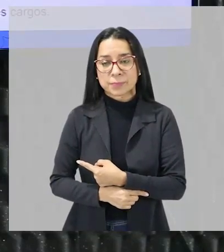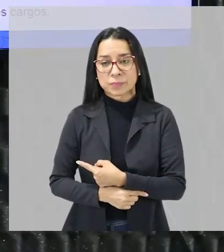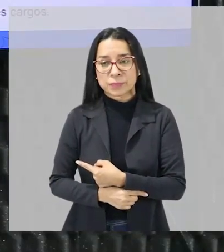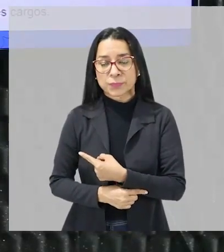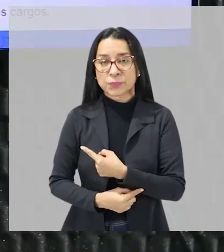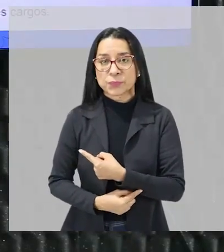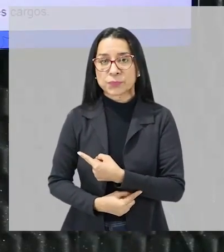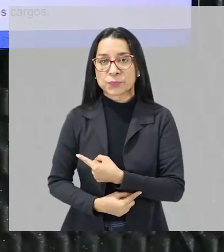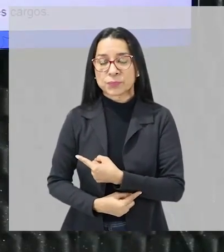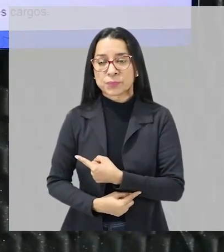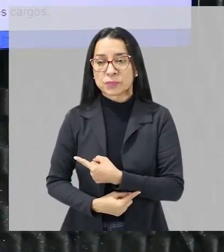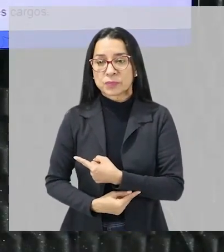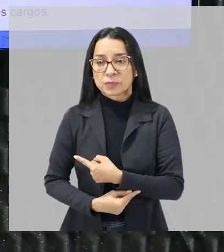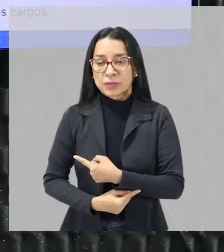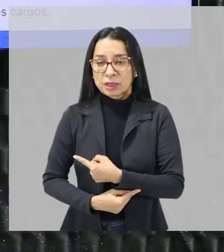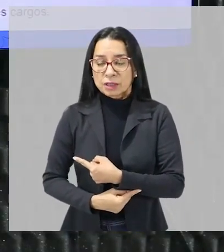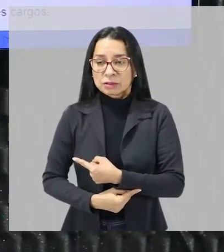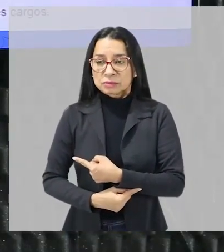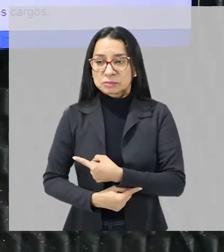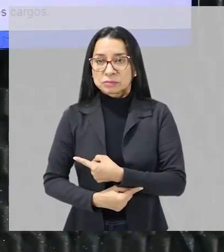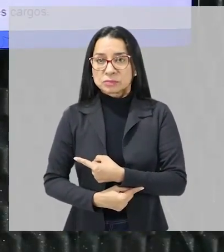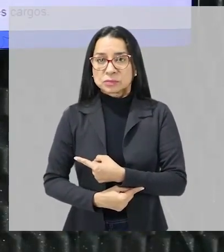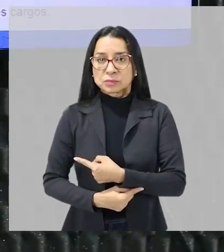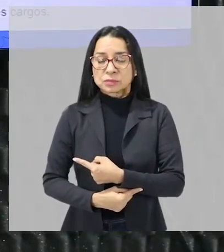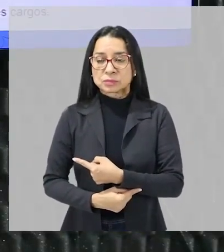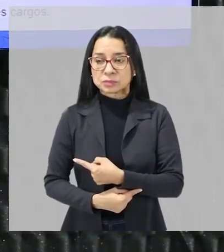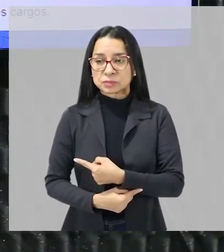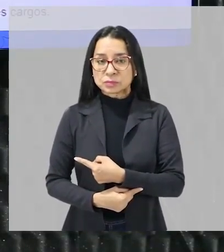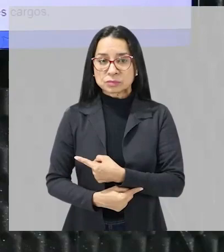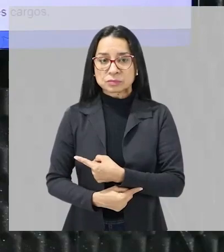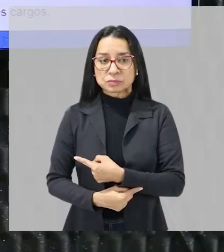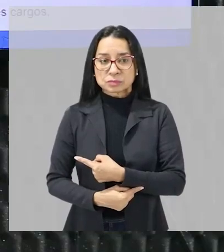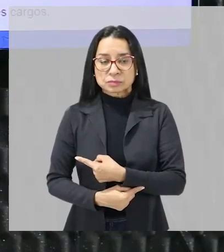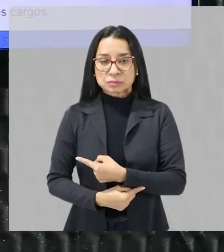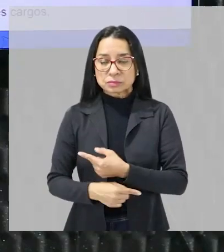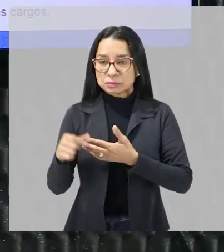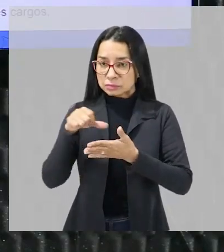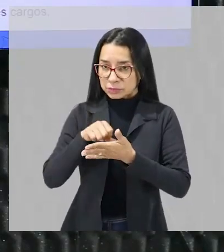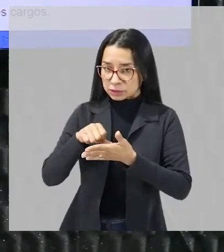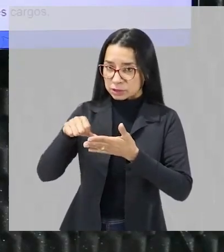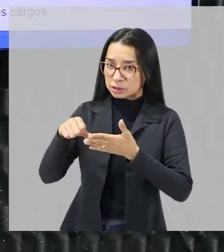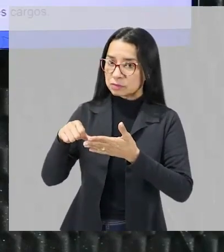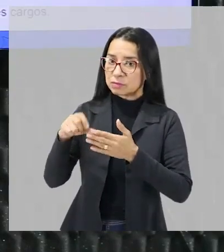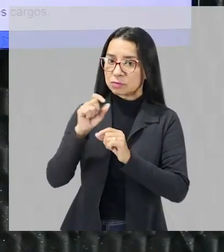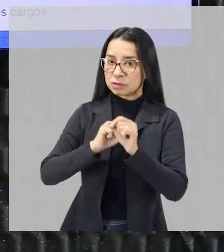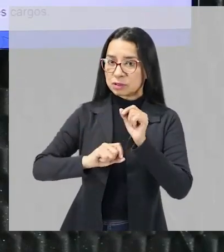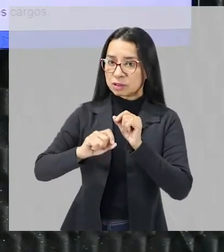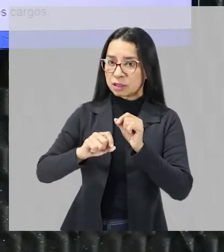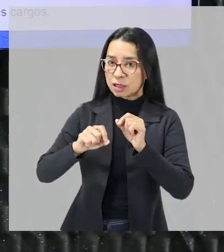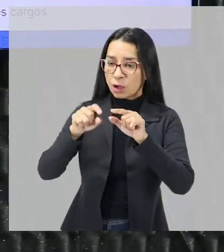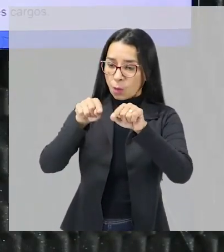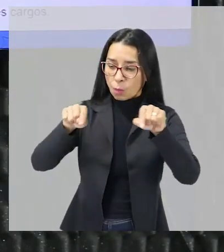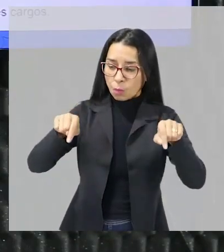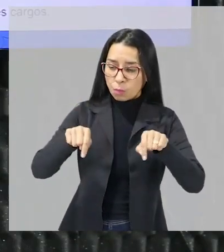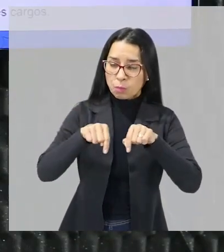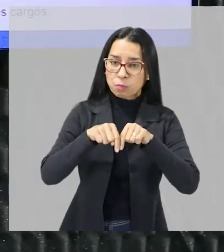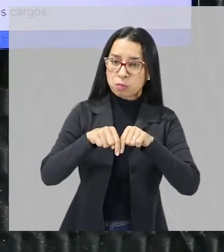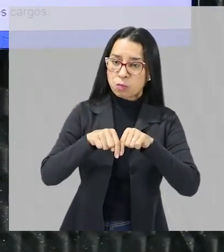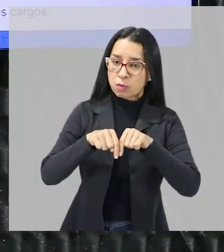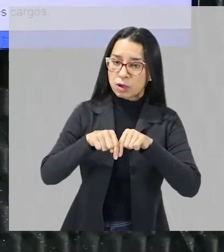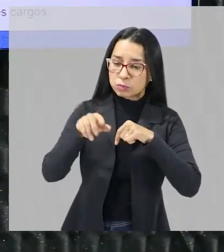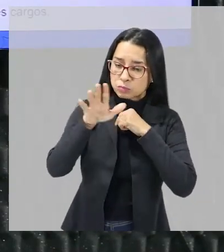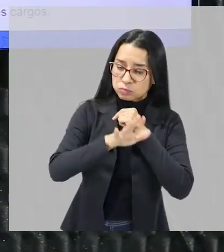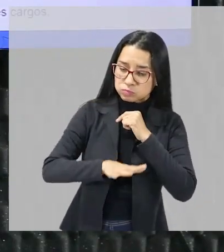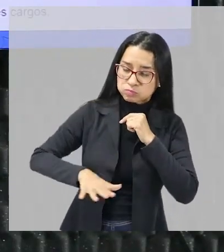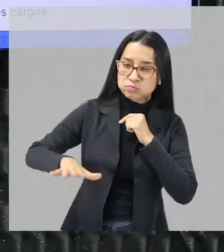da filósofa ao quadro político brasileiro? Aí você, ó, grifa quadro político brasileiro. Então essa análise que ela